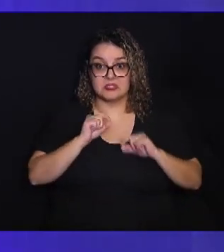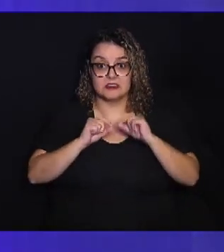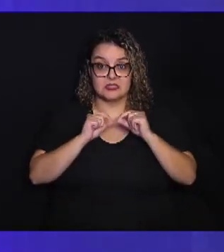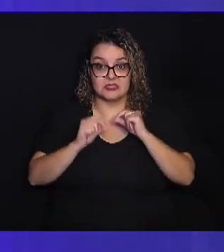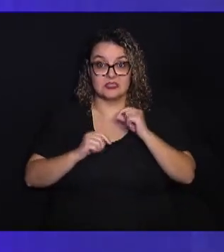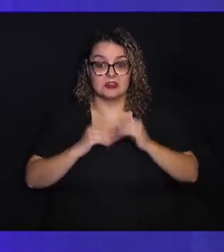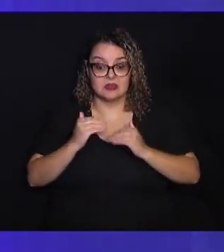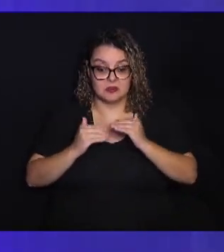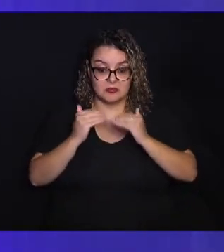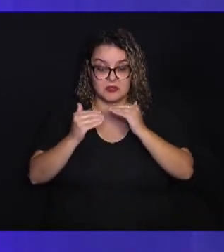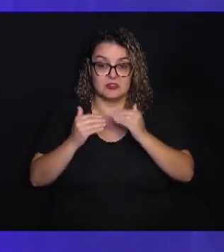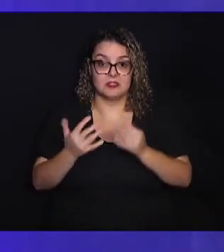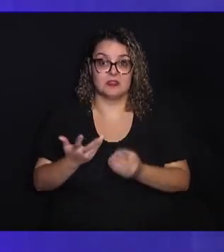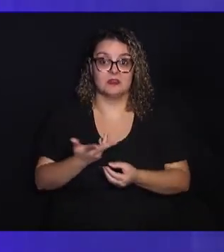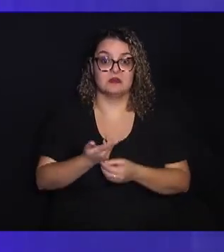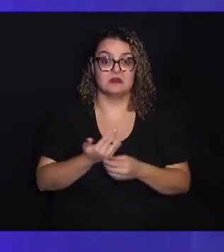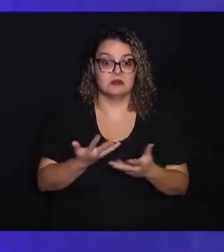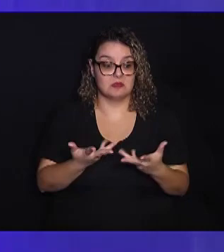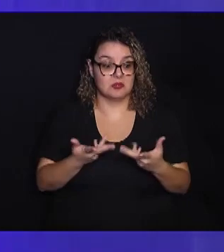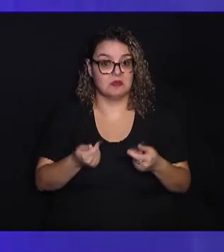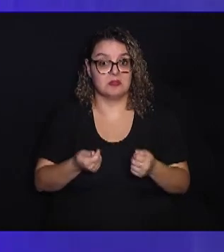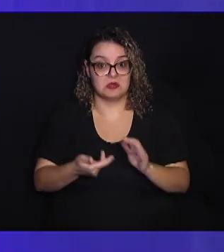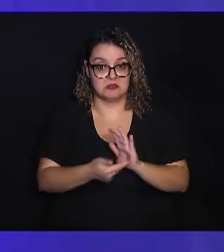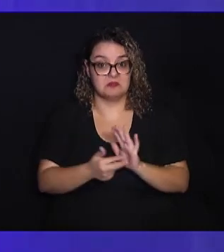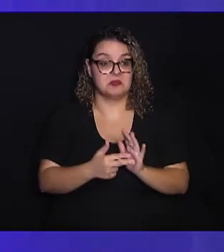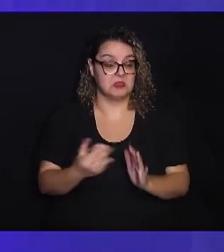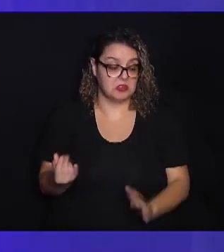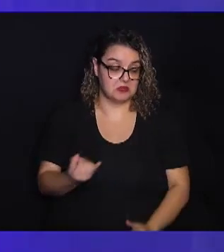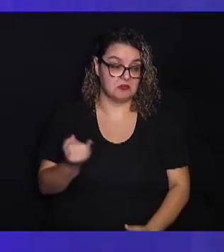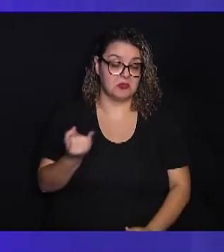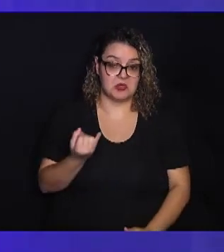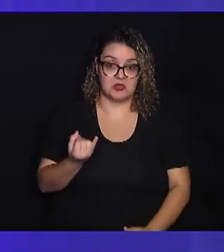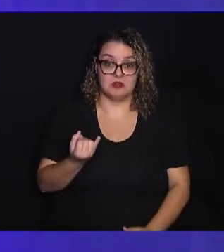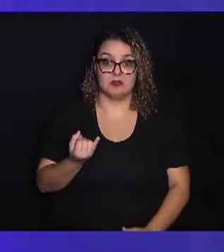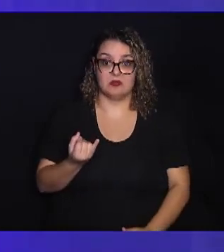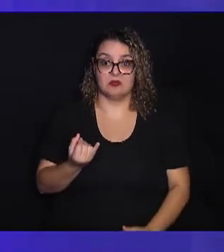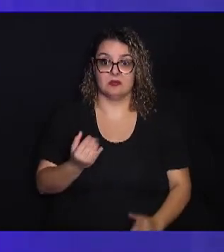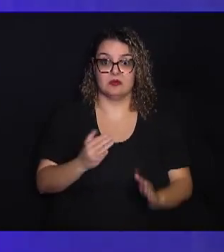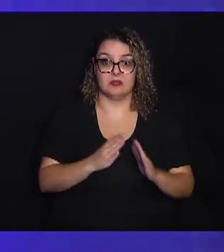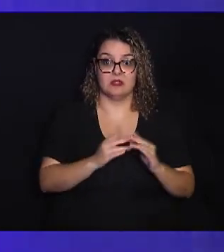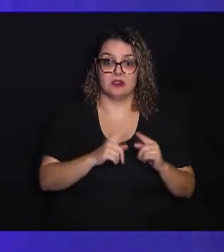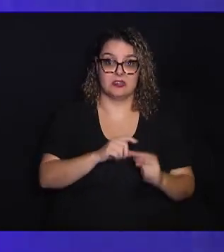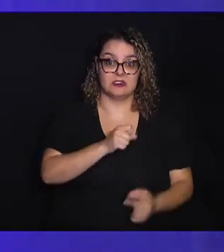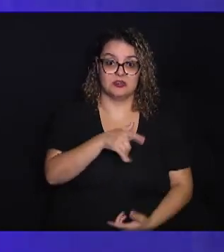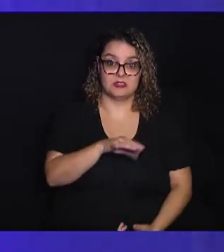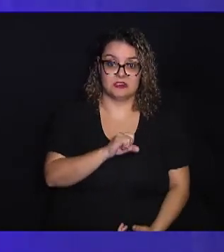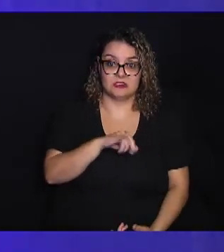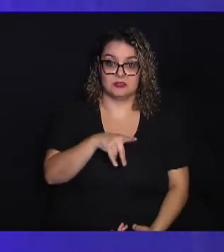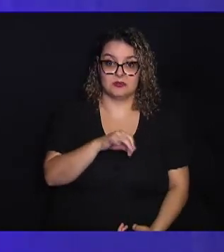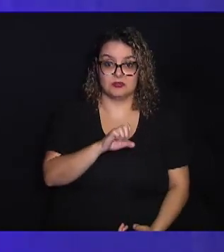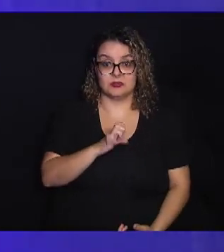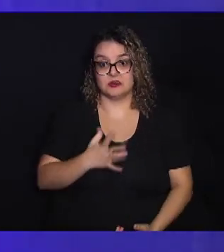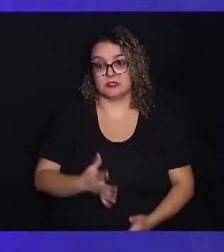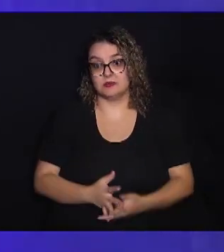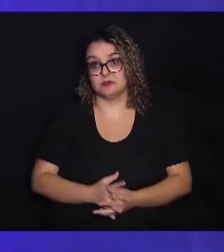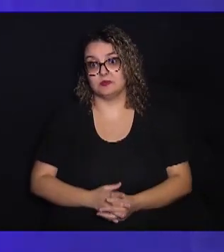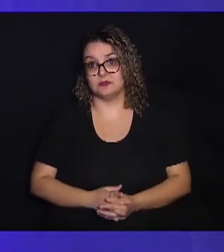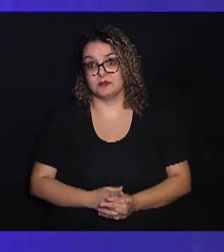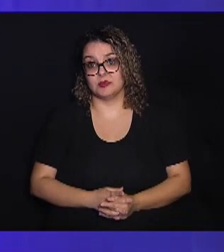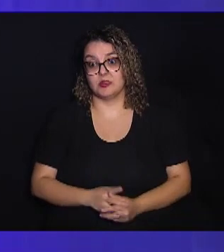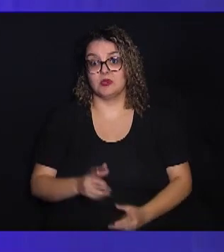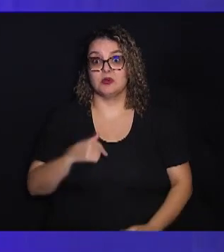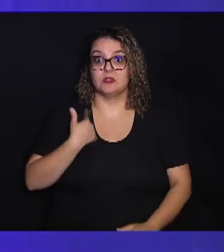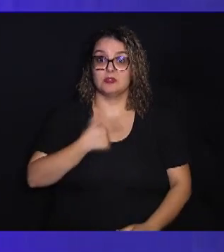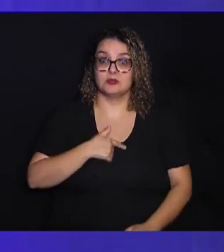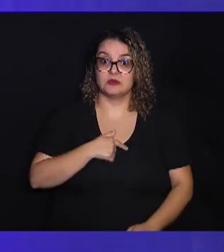obras, né? Tão grandiosas, tão significativas, está lá na Capela de São José. Então, e os nossos usuários